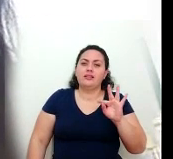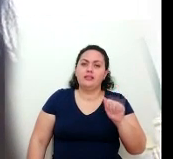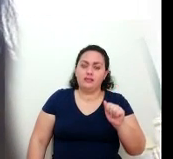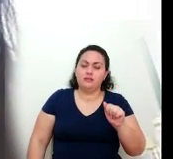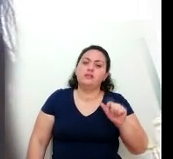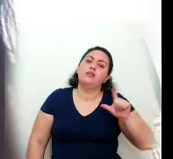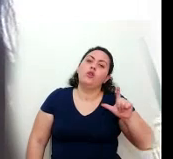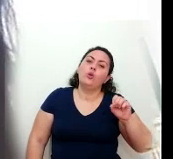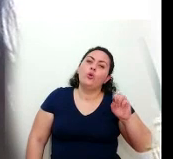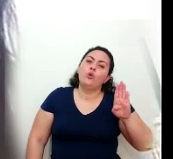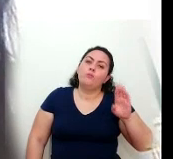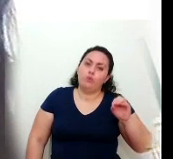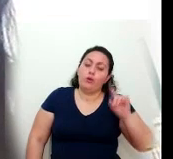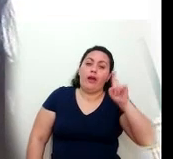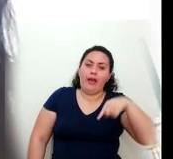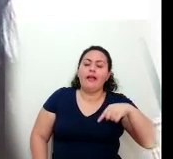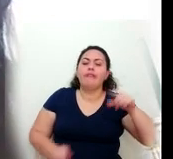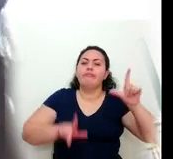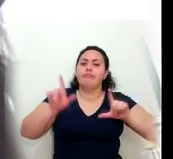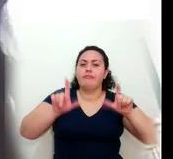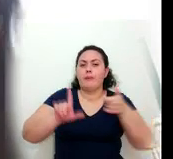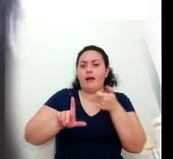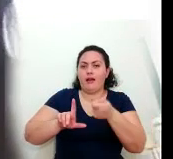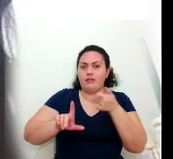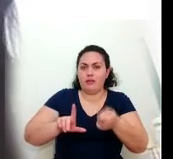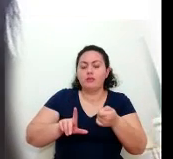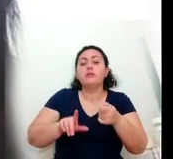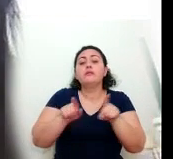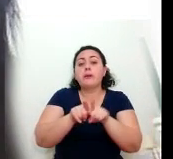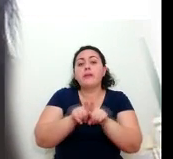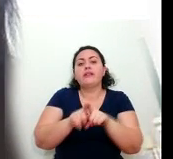Rita Lobo, né? Ela tem um canal que